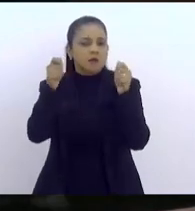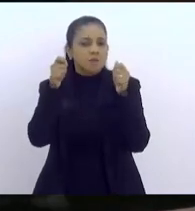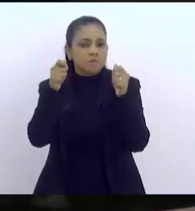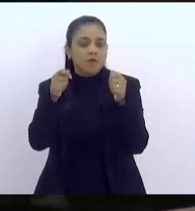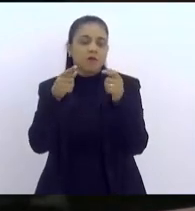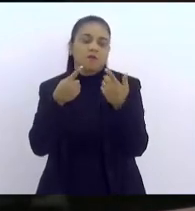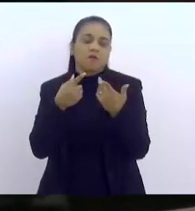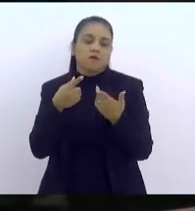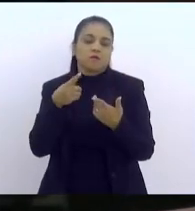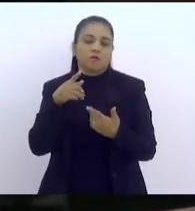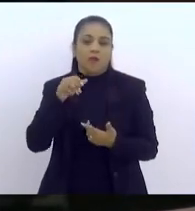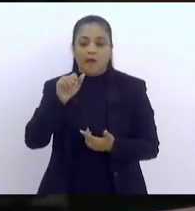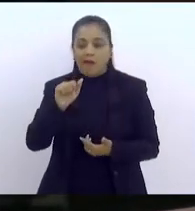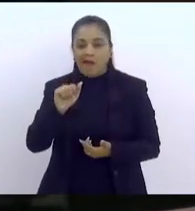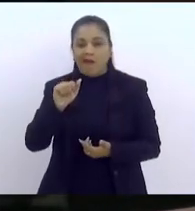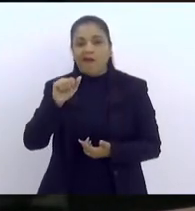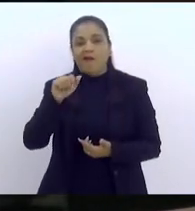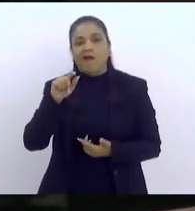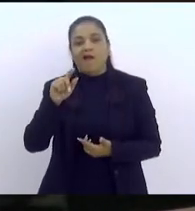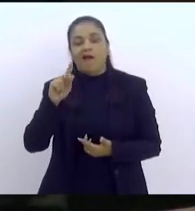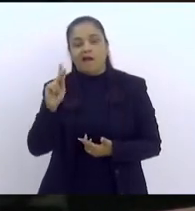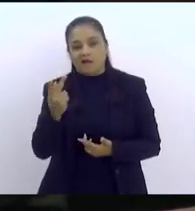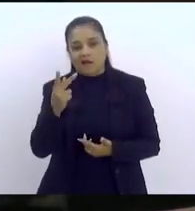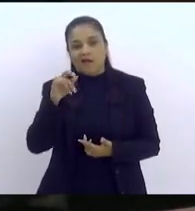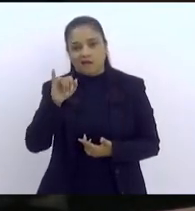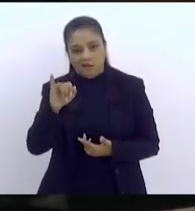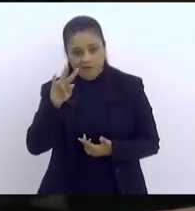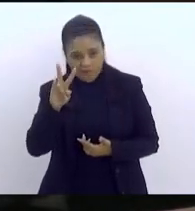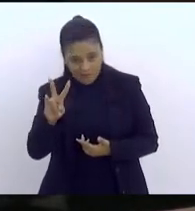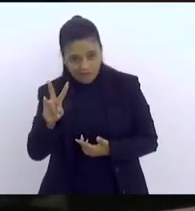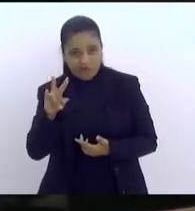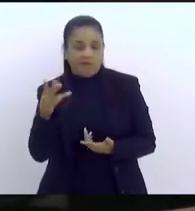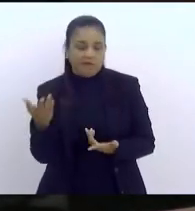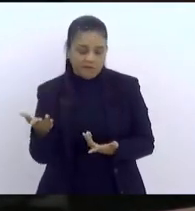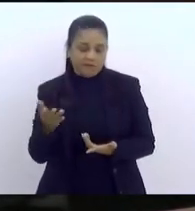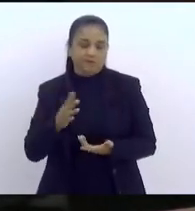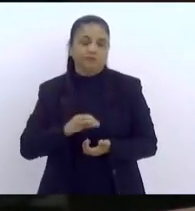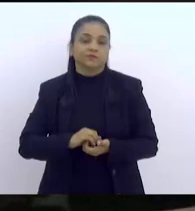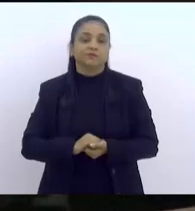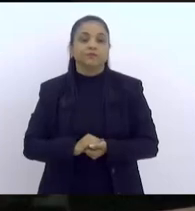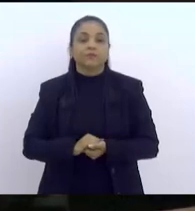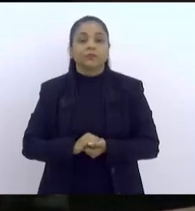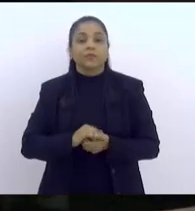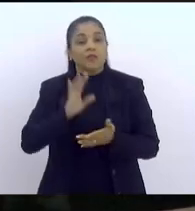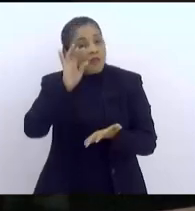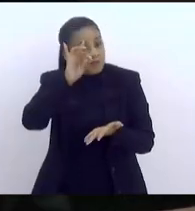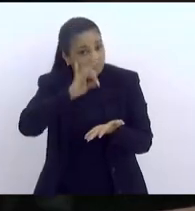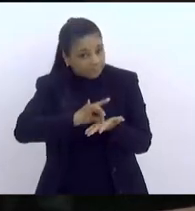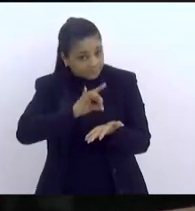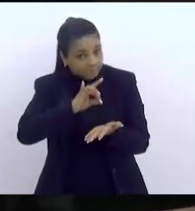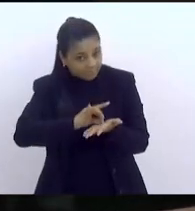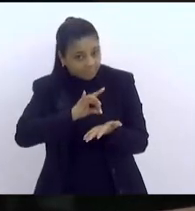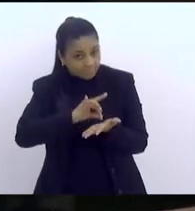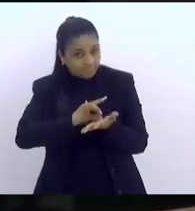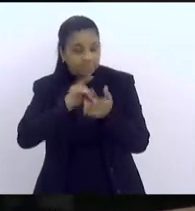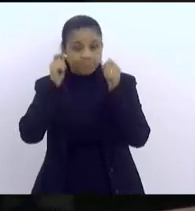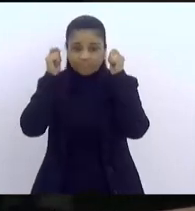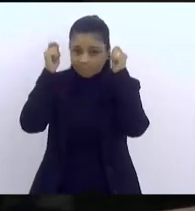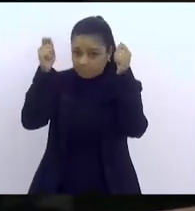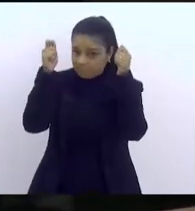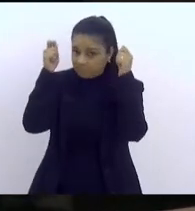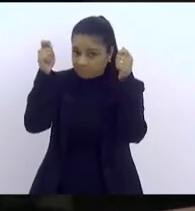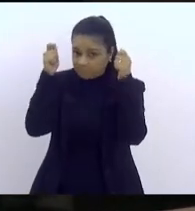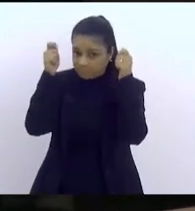etc. Então, na verdade, né, nas grandes